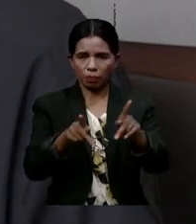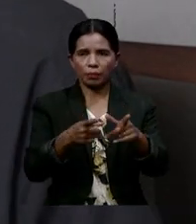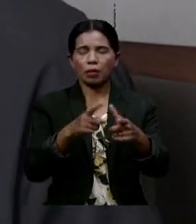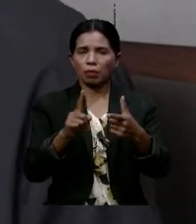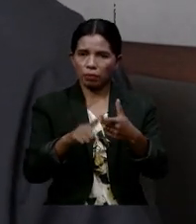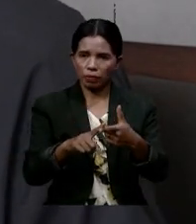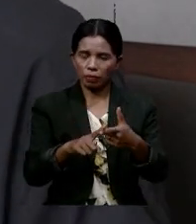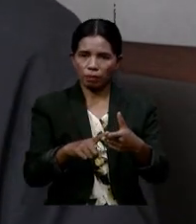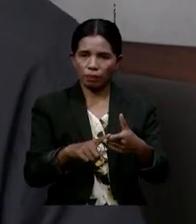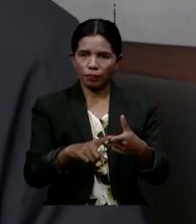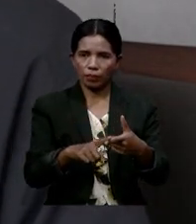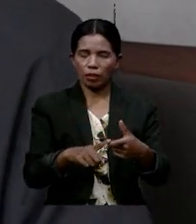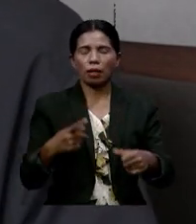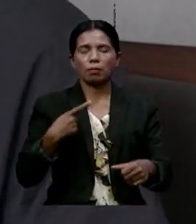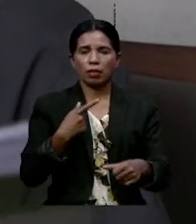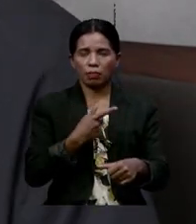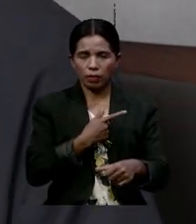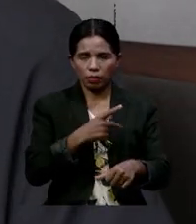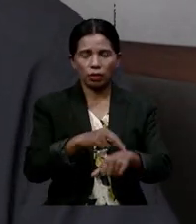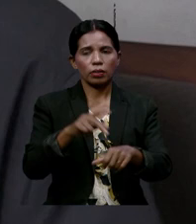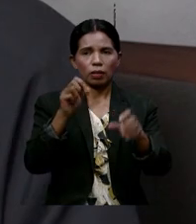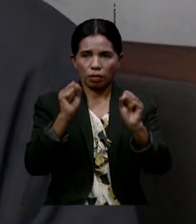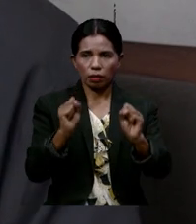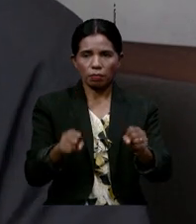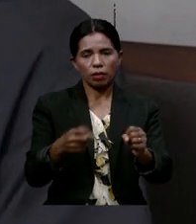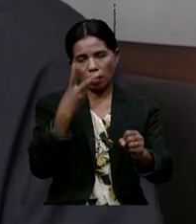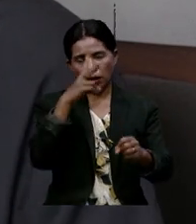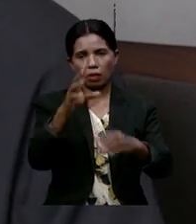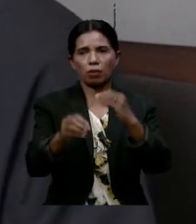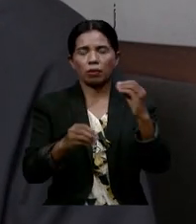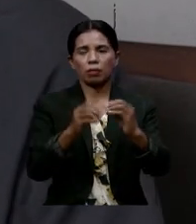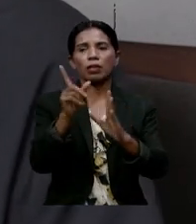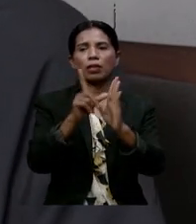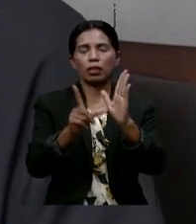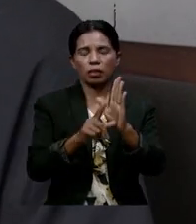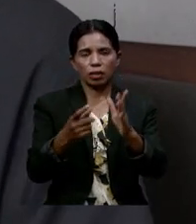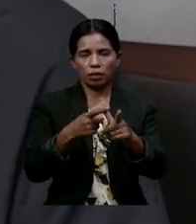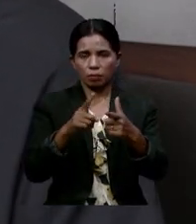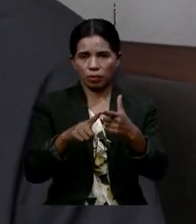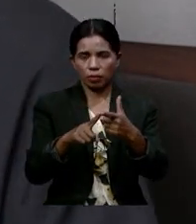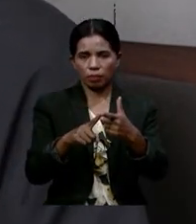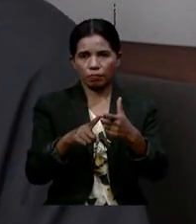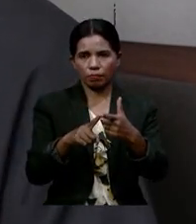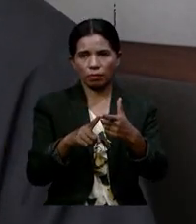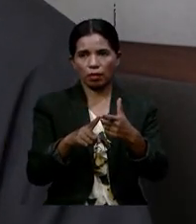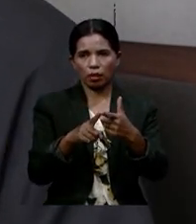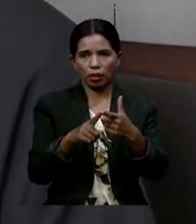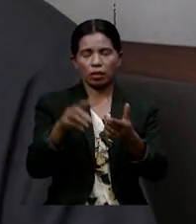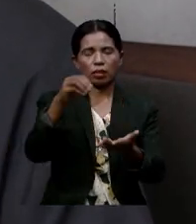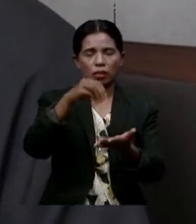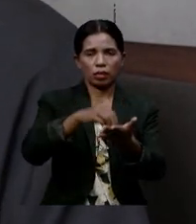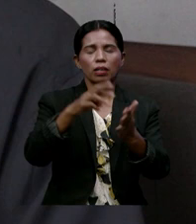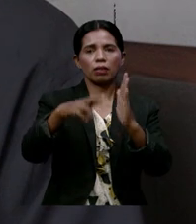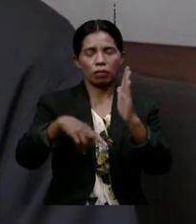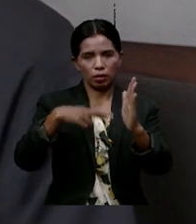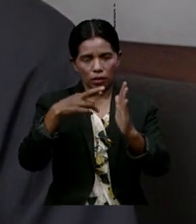maka parlamento bele jare listane. Depois mak balu prensa kriteria